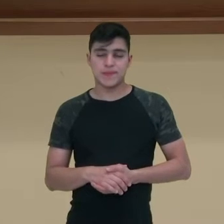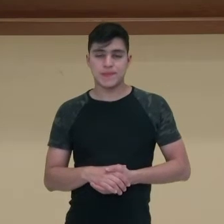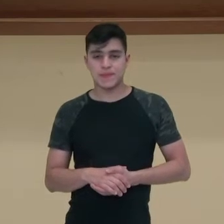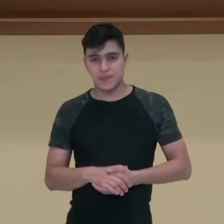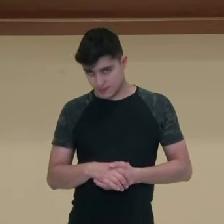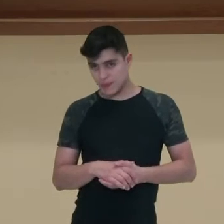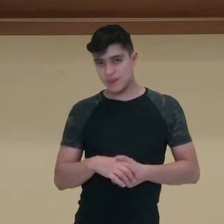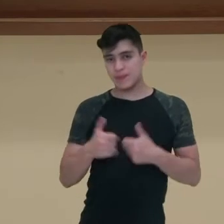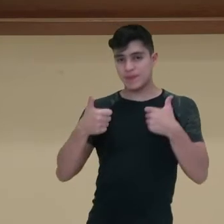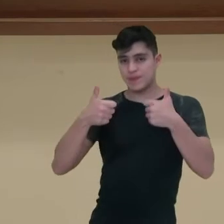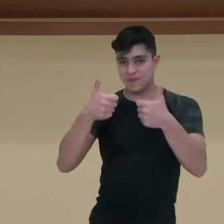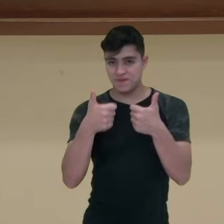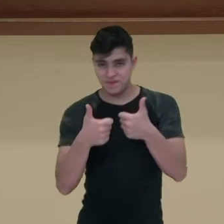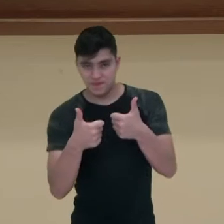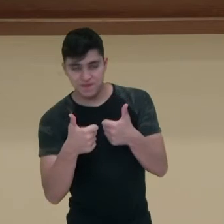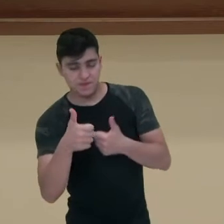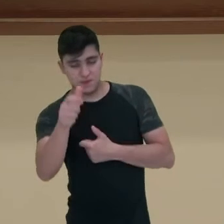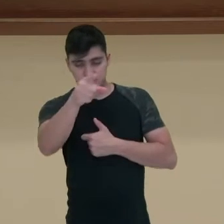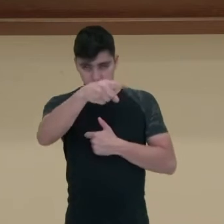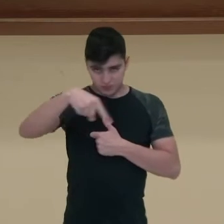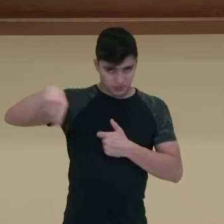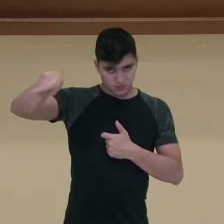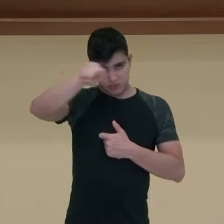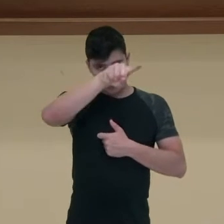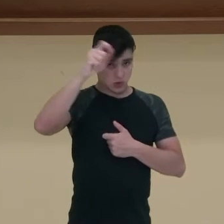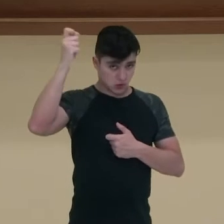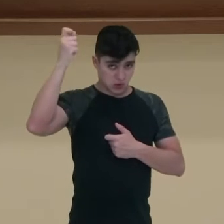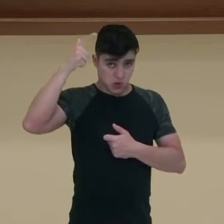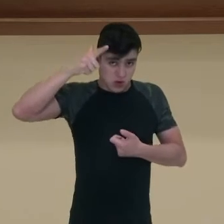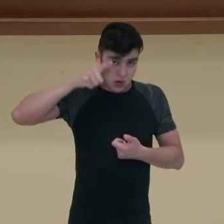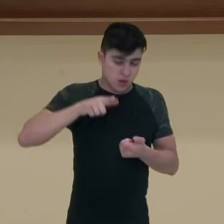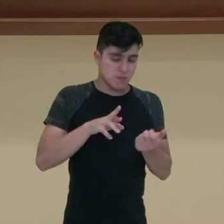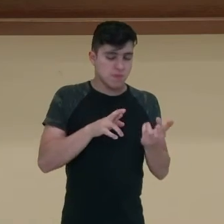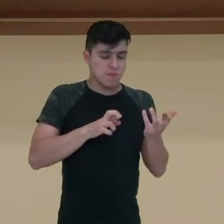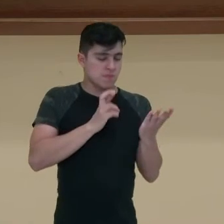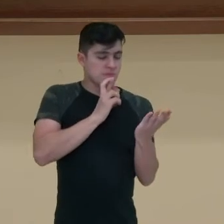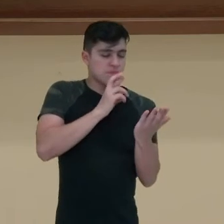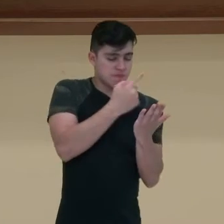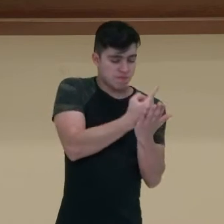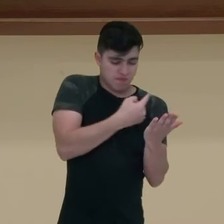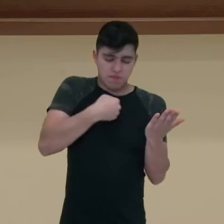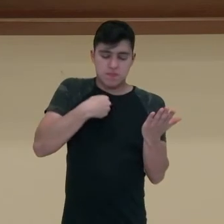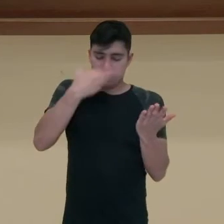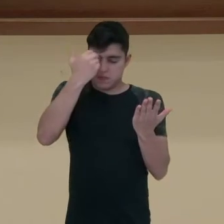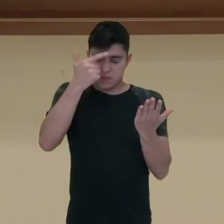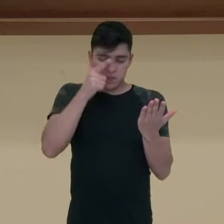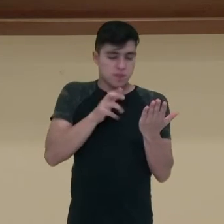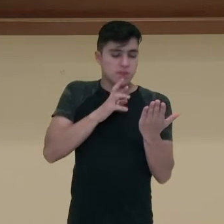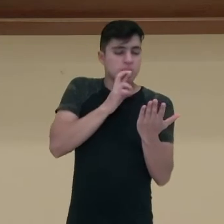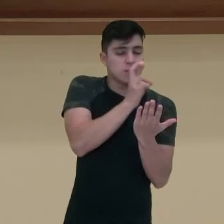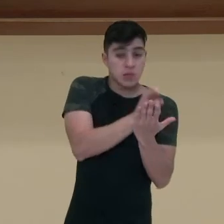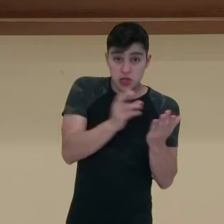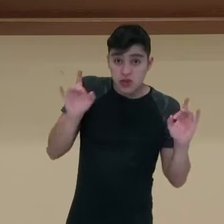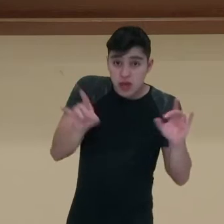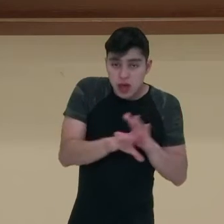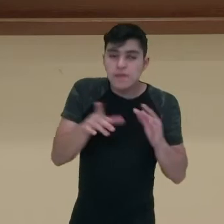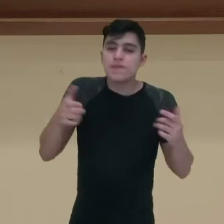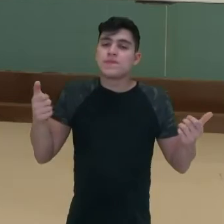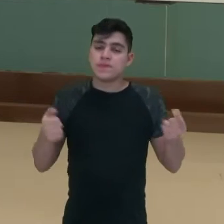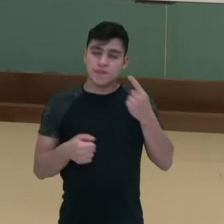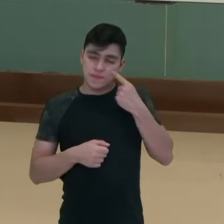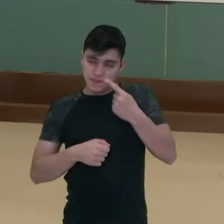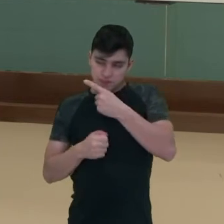E aí, pessoal, conseguiram responder? Eu tenho certeza que sim. Vamos lá, vem com a prof. Então, o dióxido de